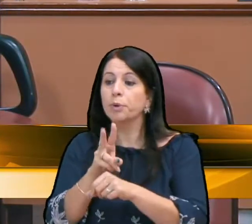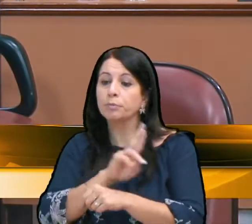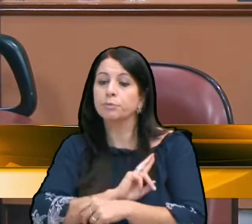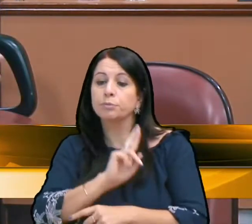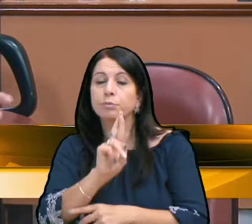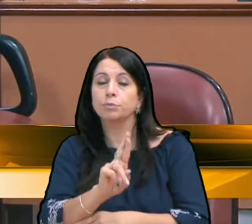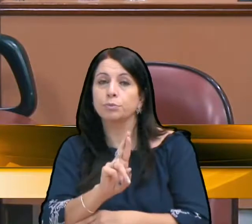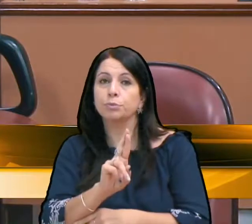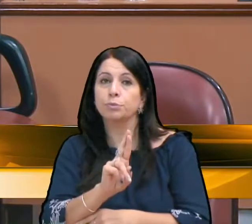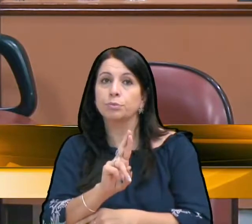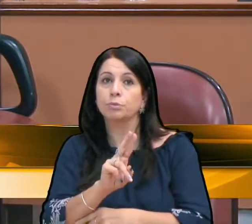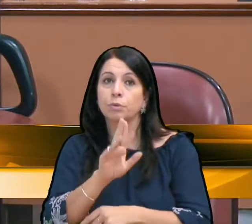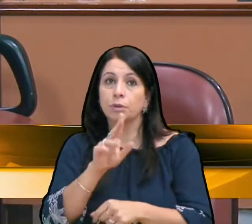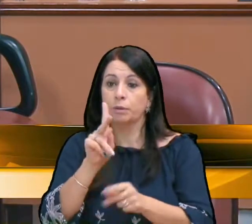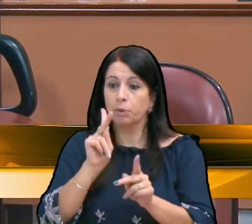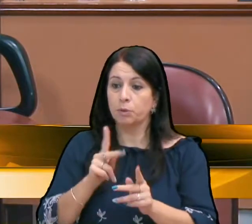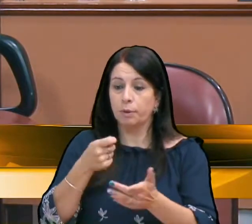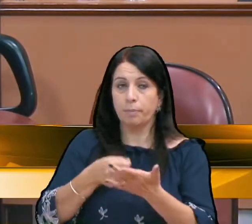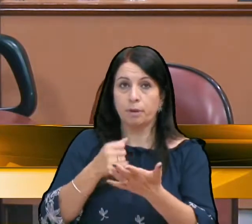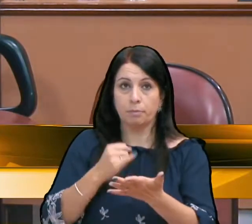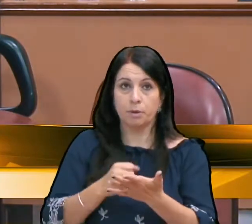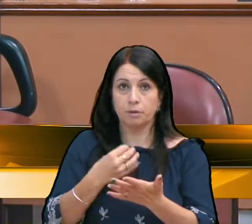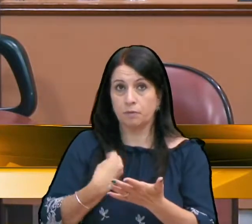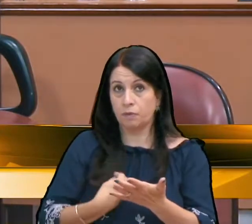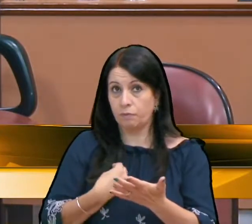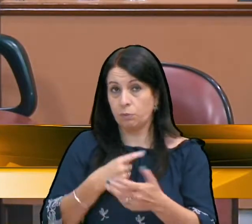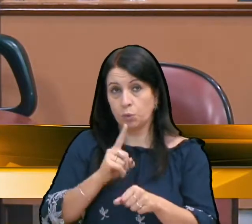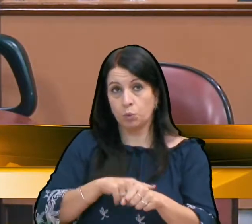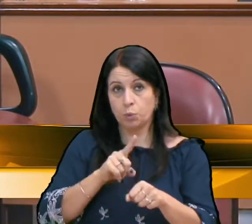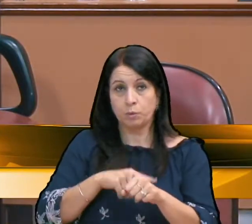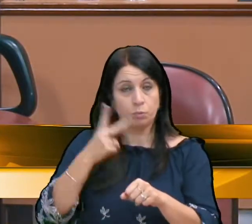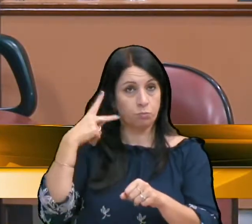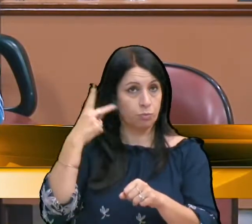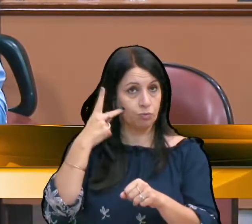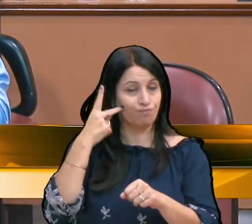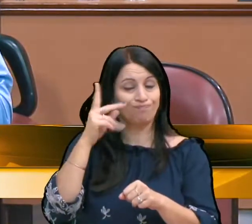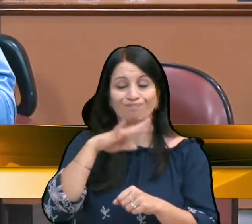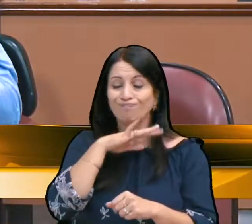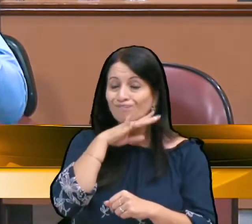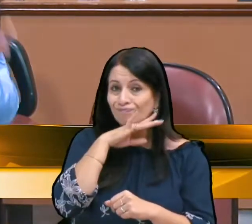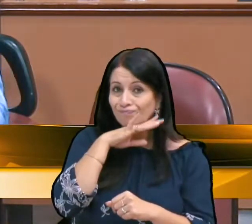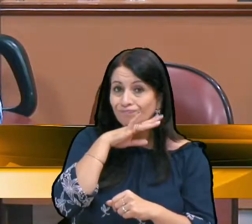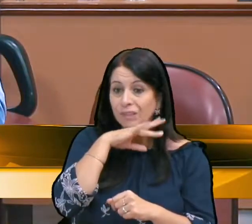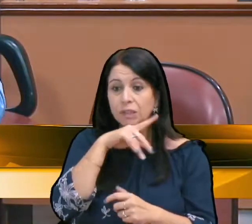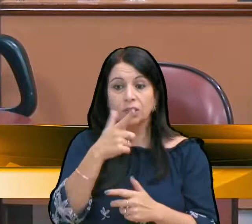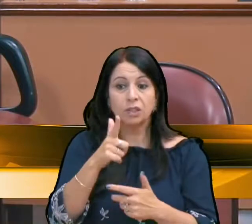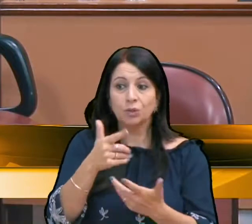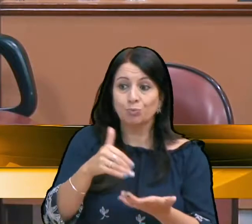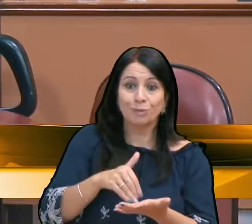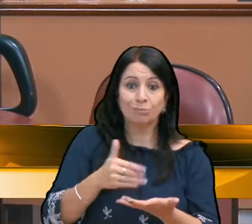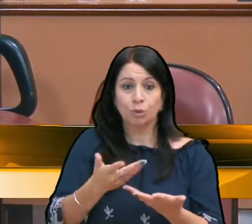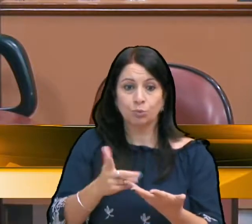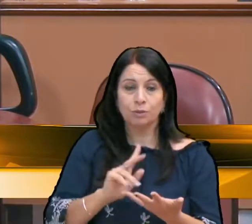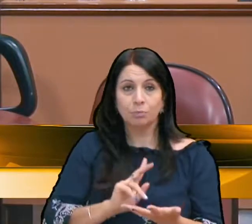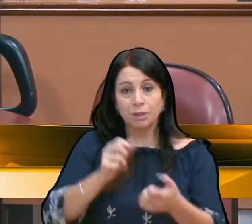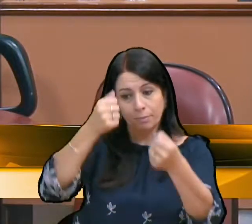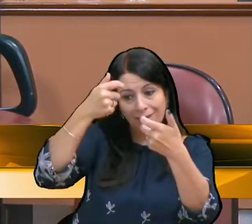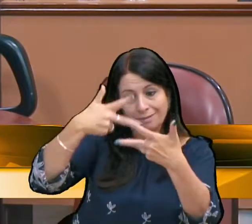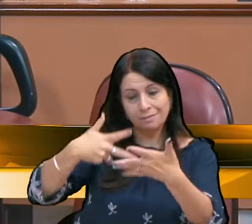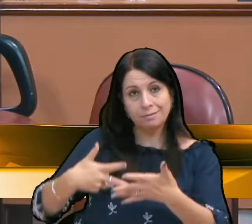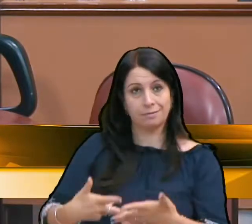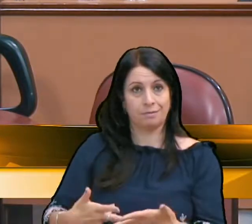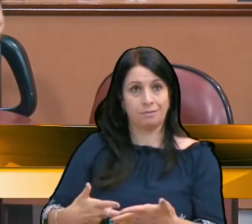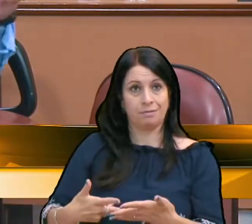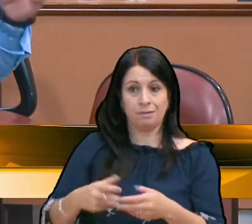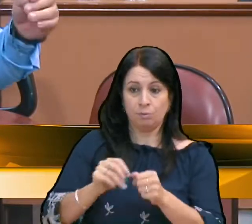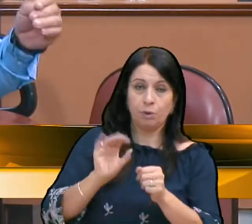respostas que o contribuinte assim espera. Vivemos numa época política muito ruim, que se a gente, no mínimo, não dar uma explicação,